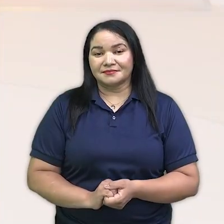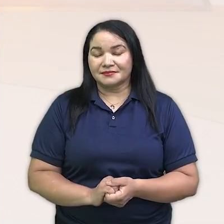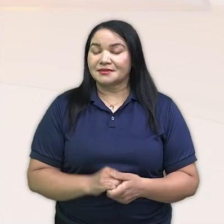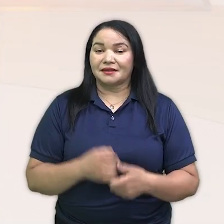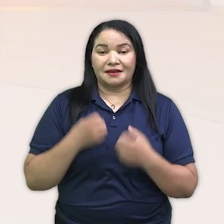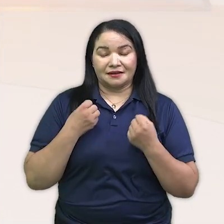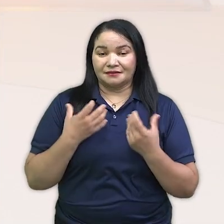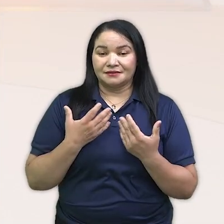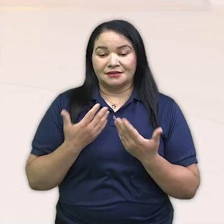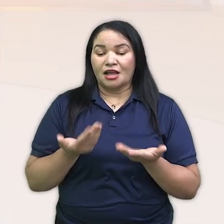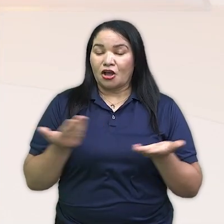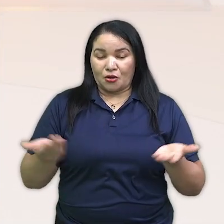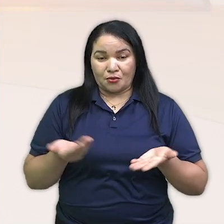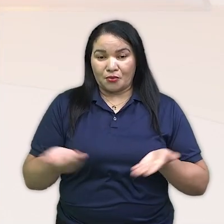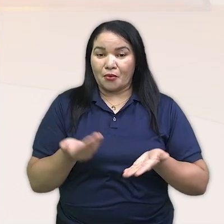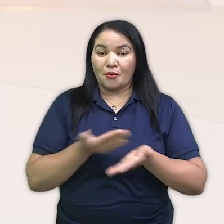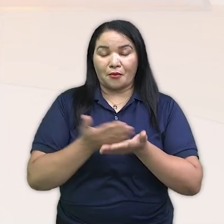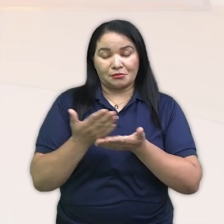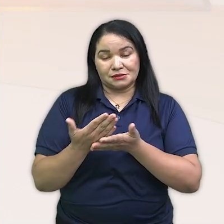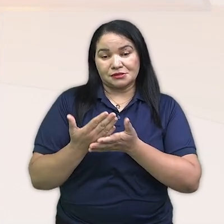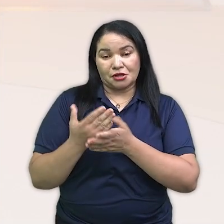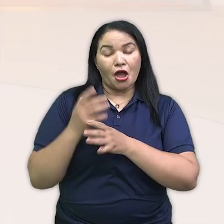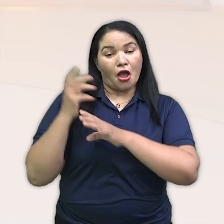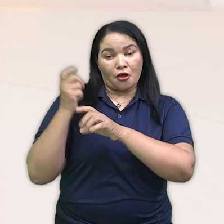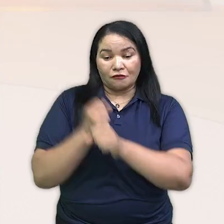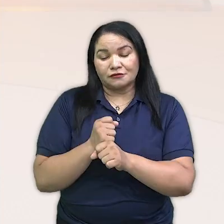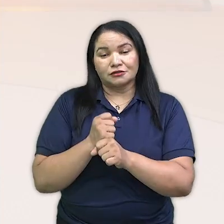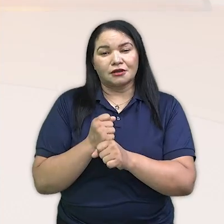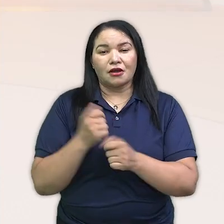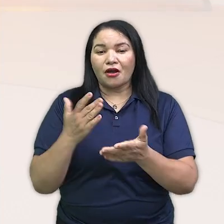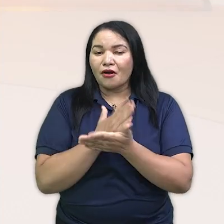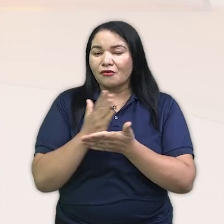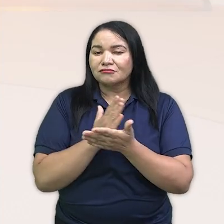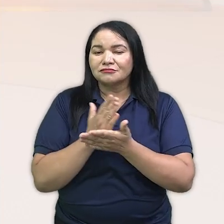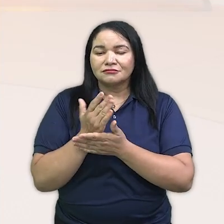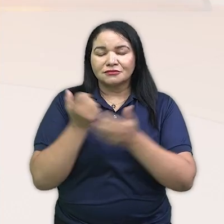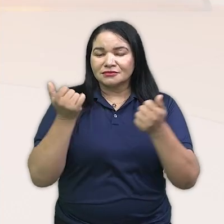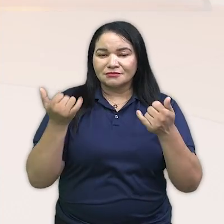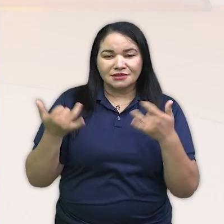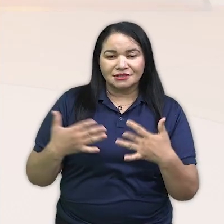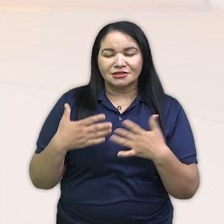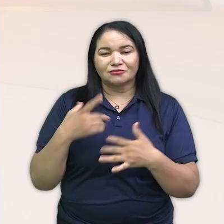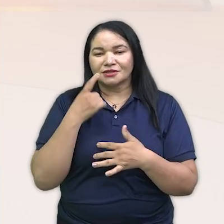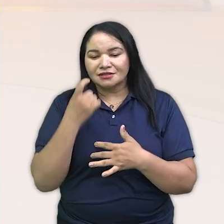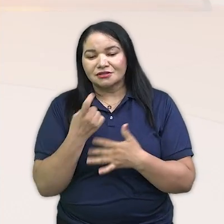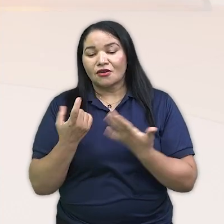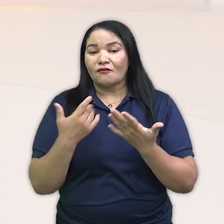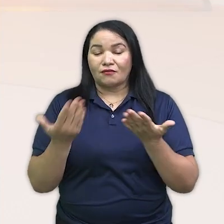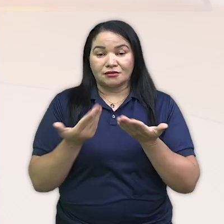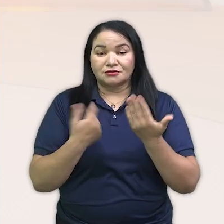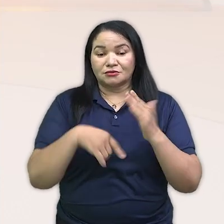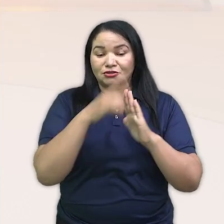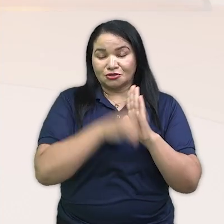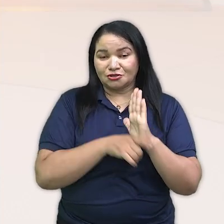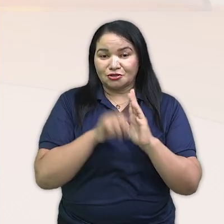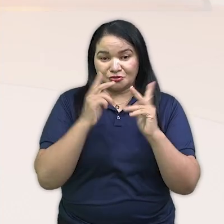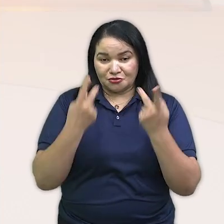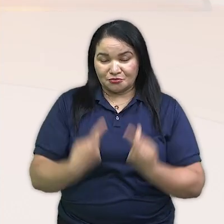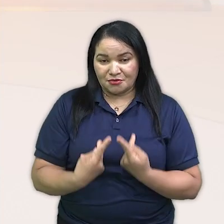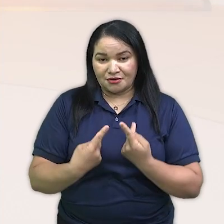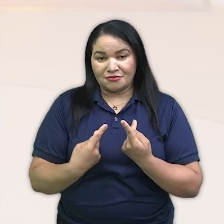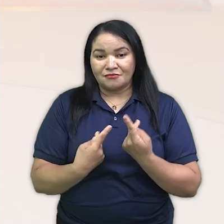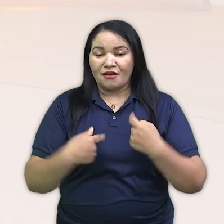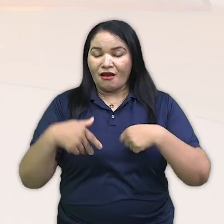Muito bem, vamos conversar então nessa nossa revisão sobre alguns assuntos interessantes aí. Nós vamos falar de direitos humanos,